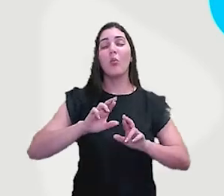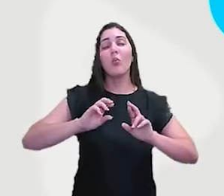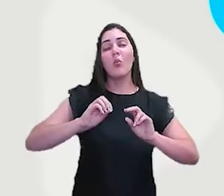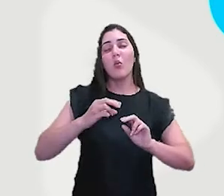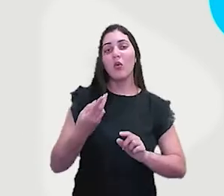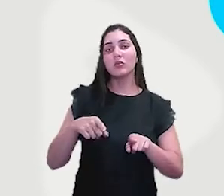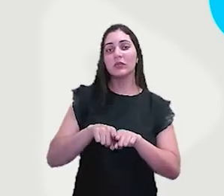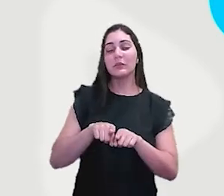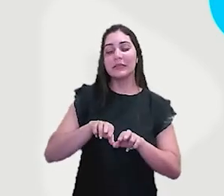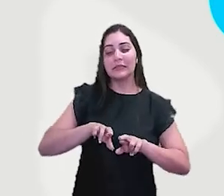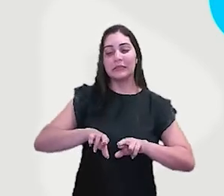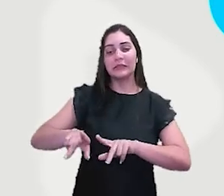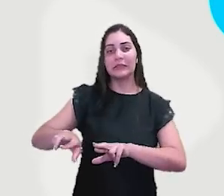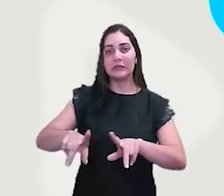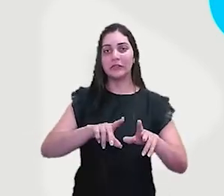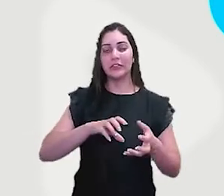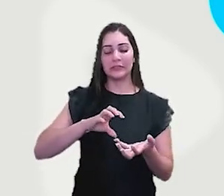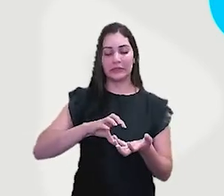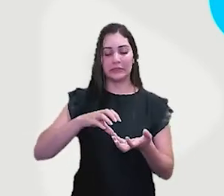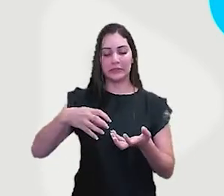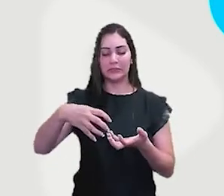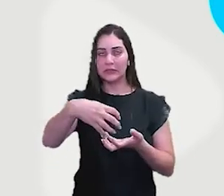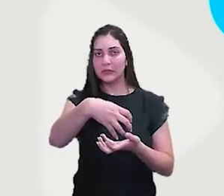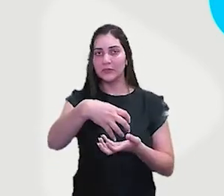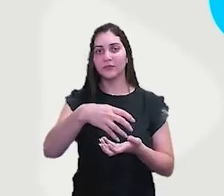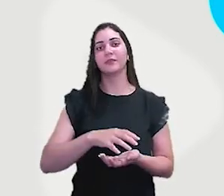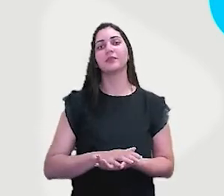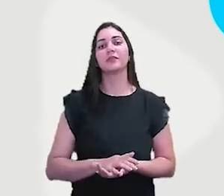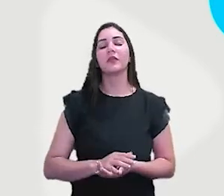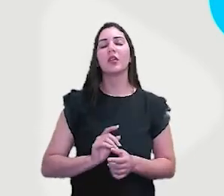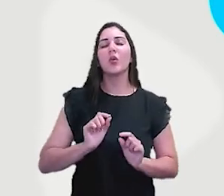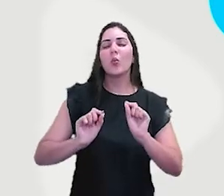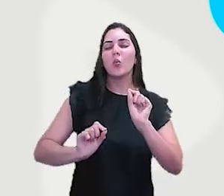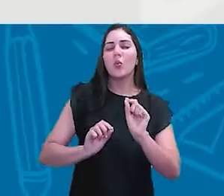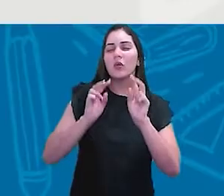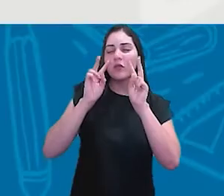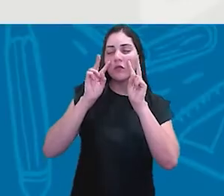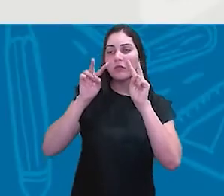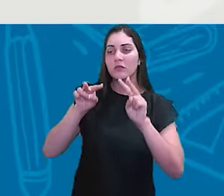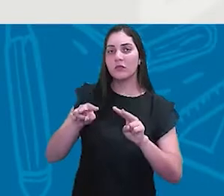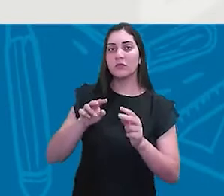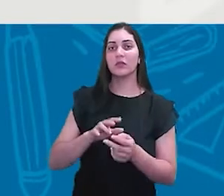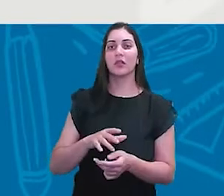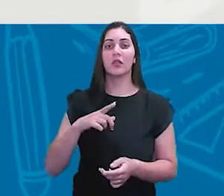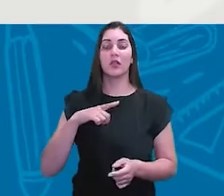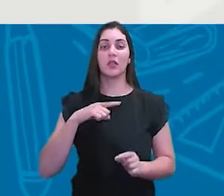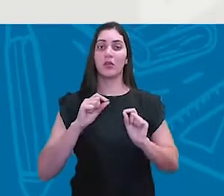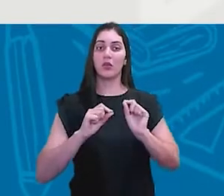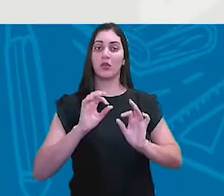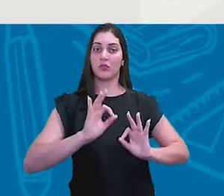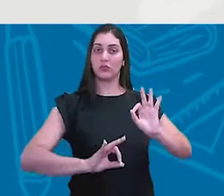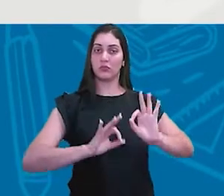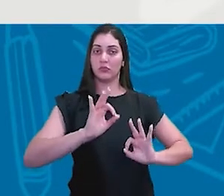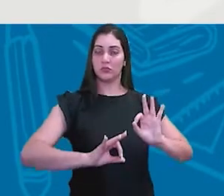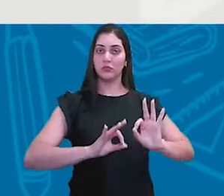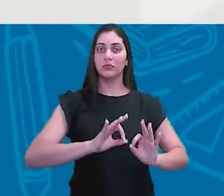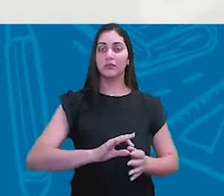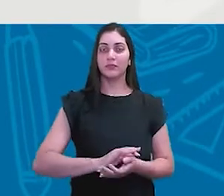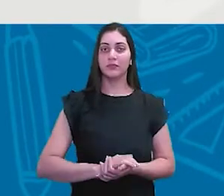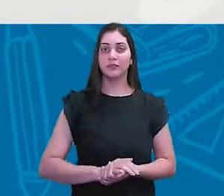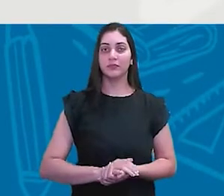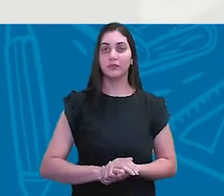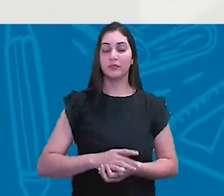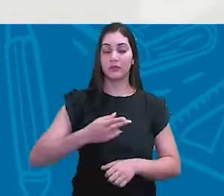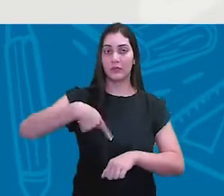que são intercontinental. Então, o que é que a gente vai ver? Que são organizações, né,